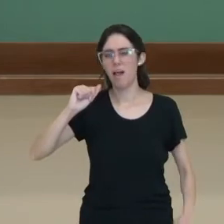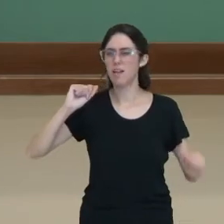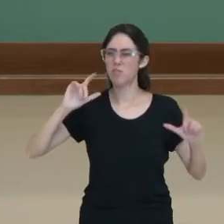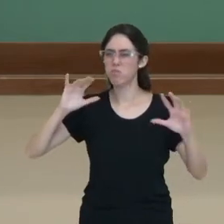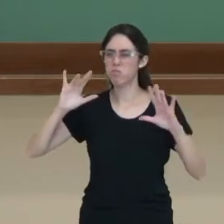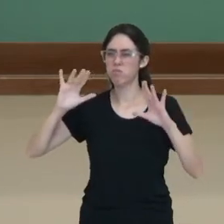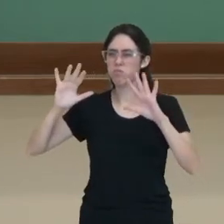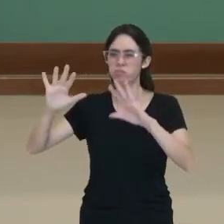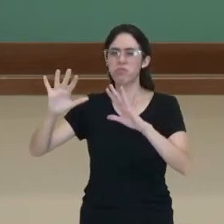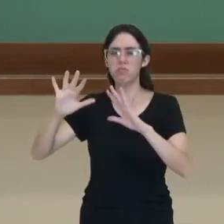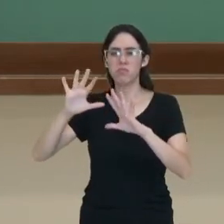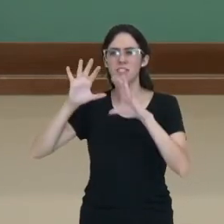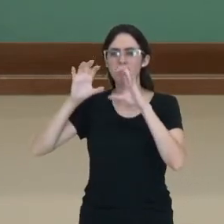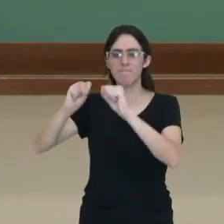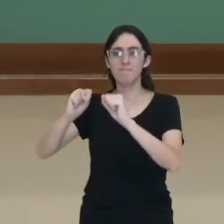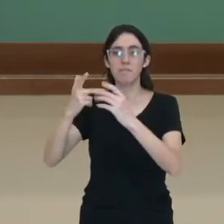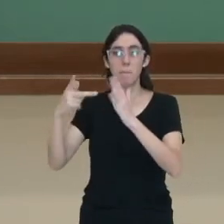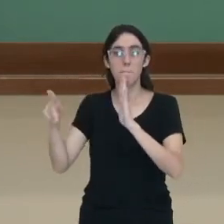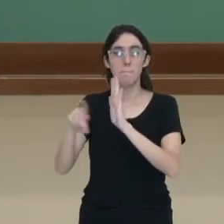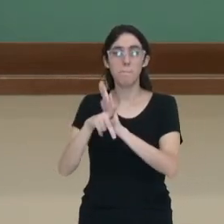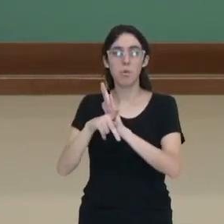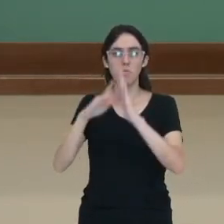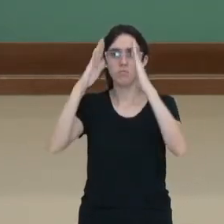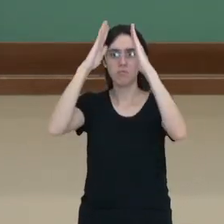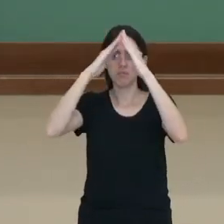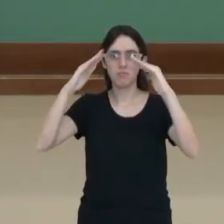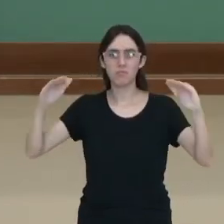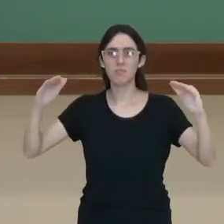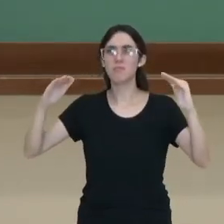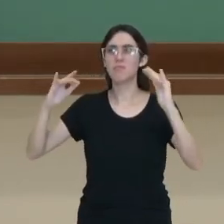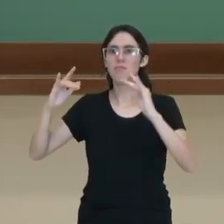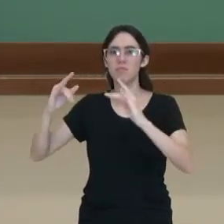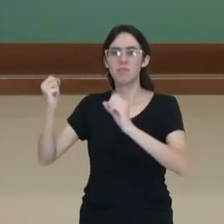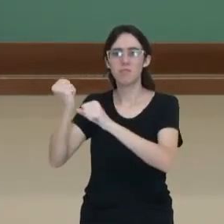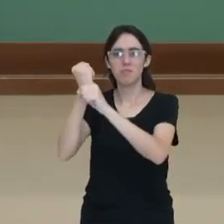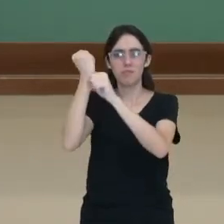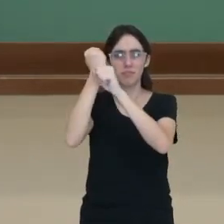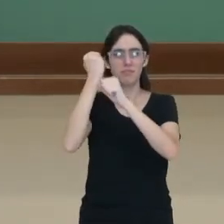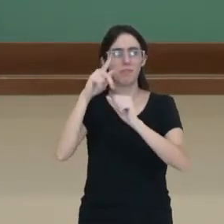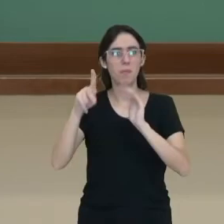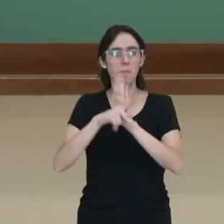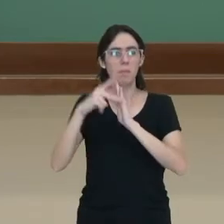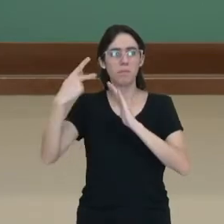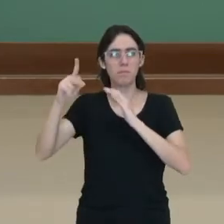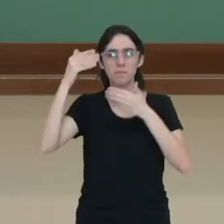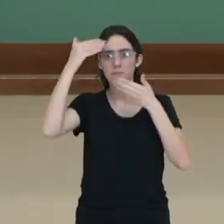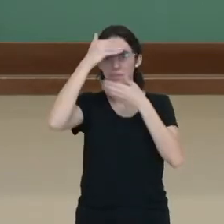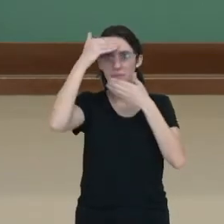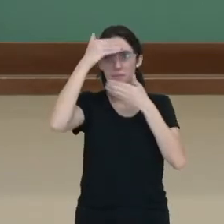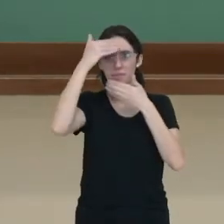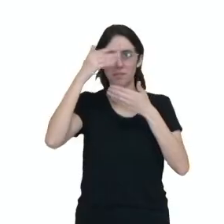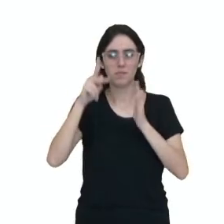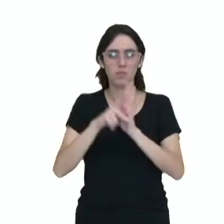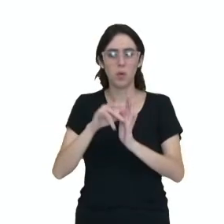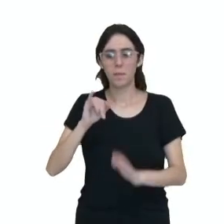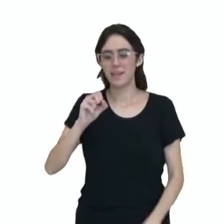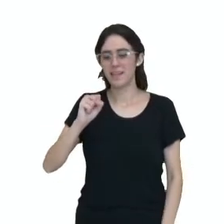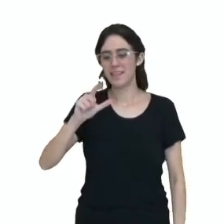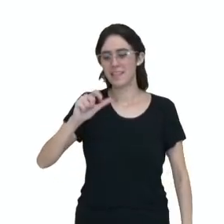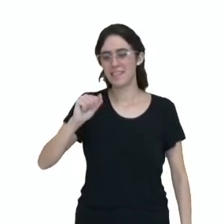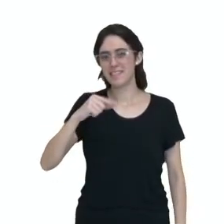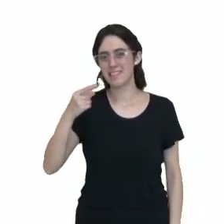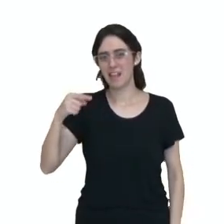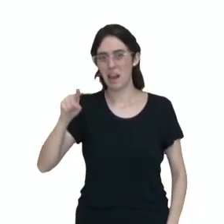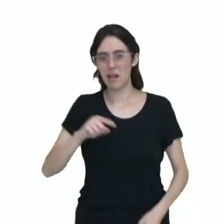então ela uma mesquita, porque os povos turcos eles eram um povo islâmico, né? Um povo árabe, um povo de origem islâmica, desculpe.